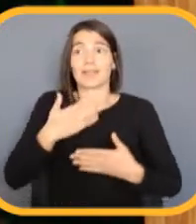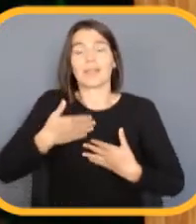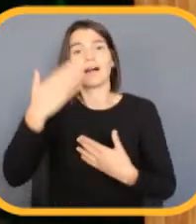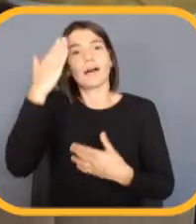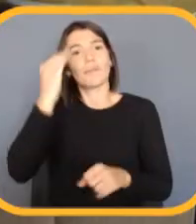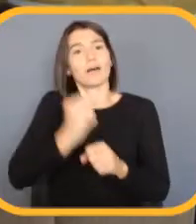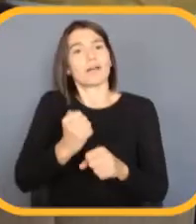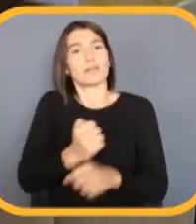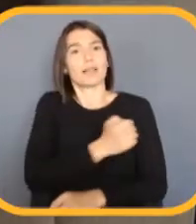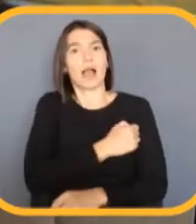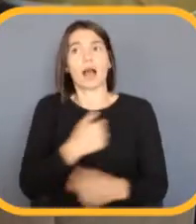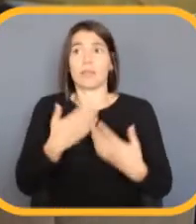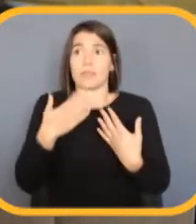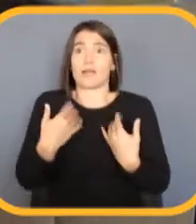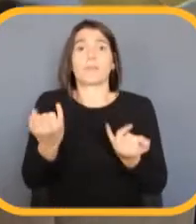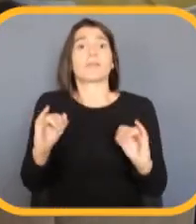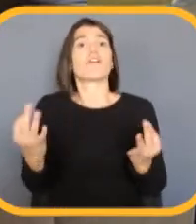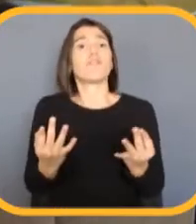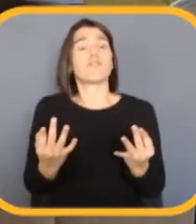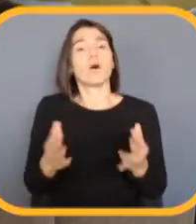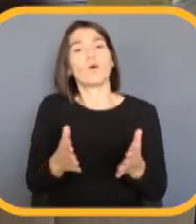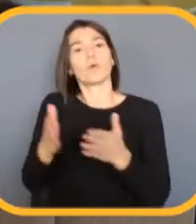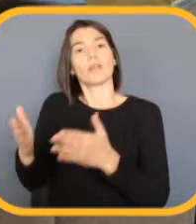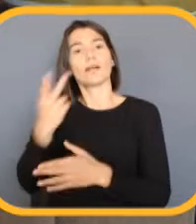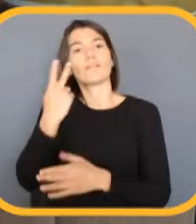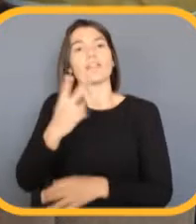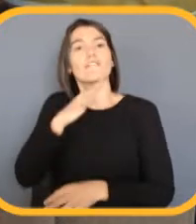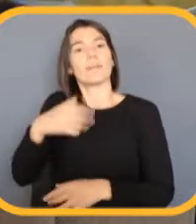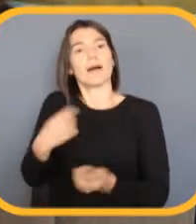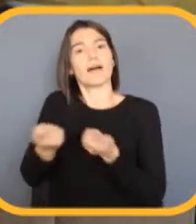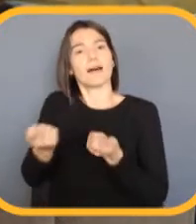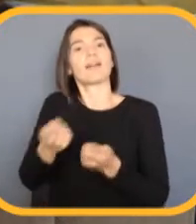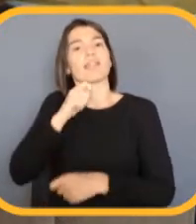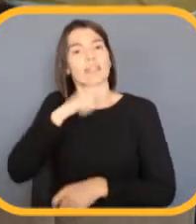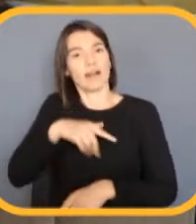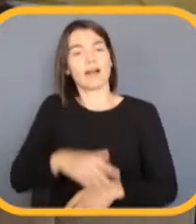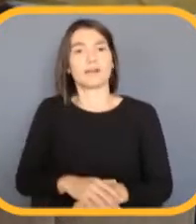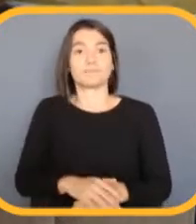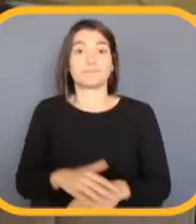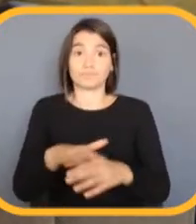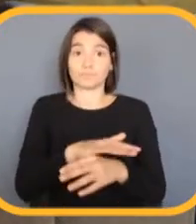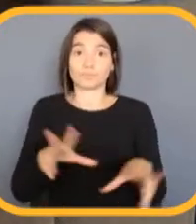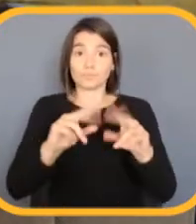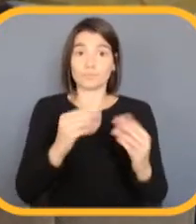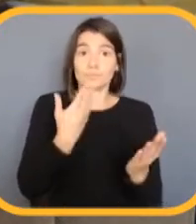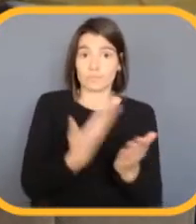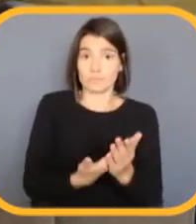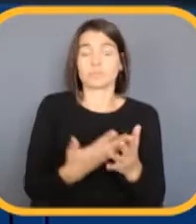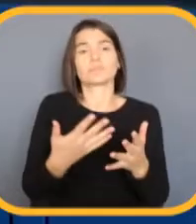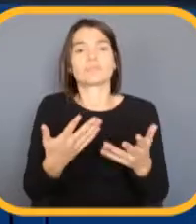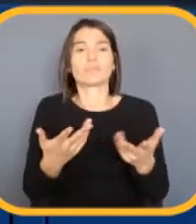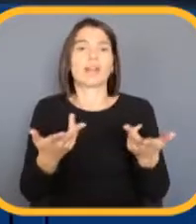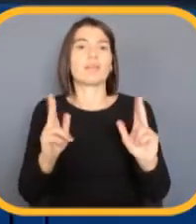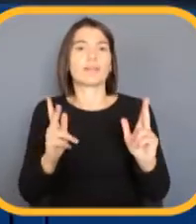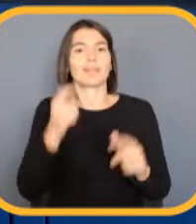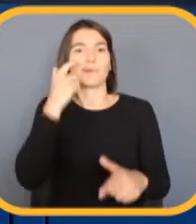O facto de ter agora um estúdio em casa e ter tornado independente essa minha capacidade de trabalhar a partir de casa permite-me, por exemplo, fazer uma outra gestão da minha vida familiar. O